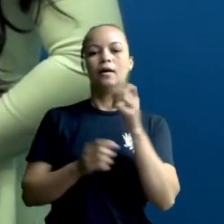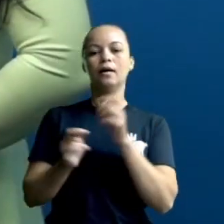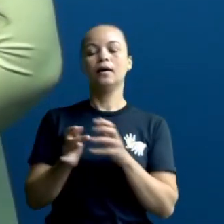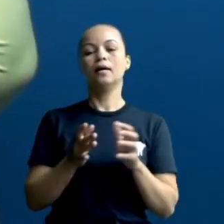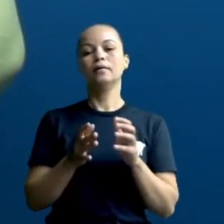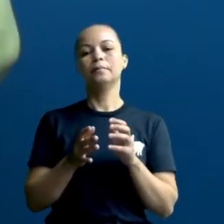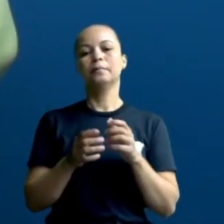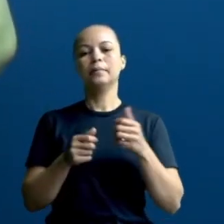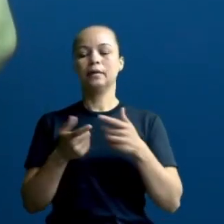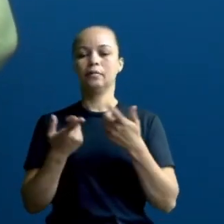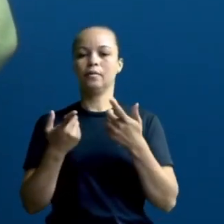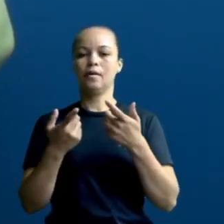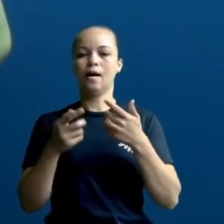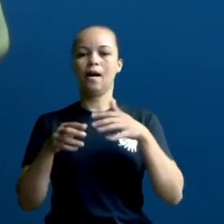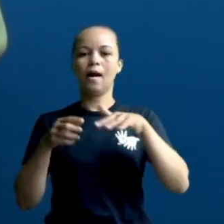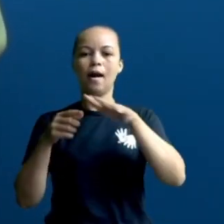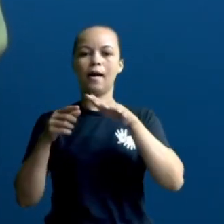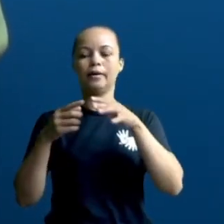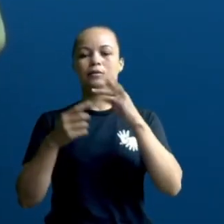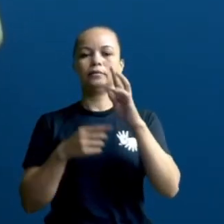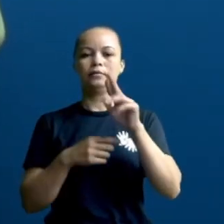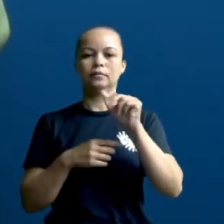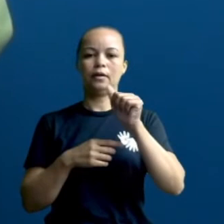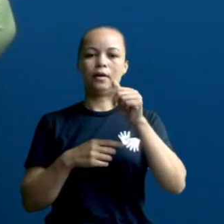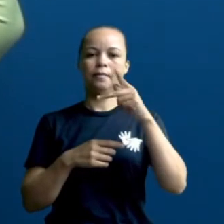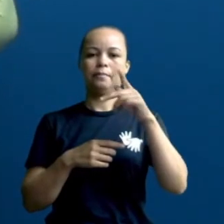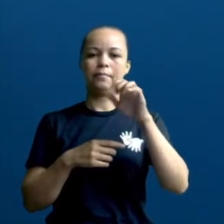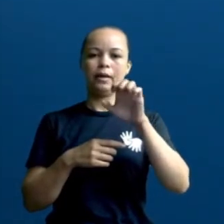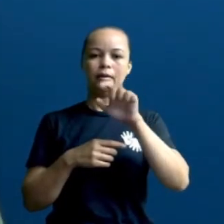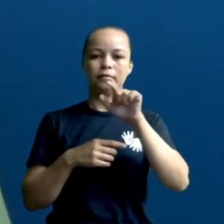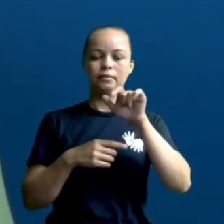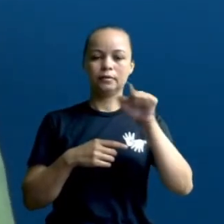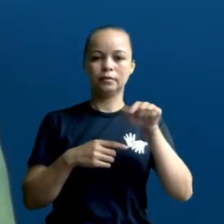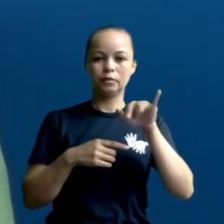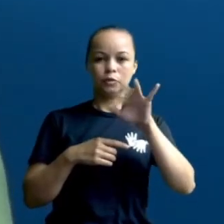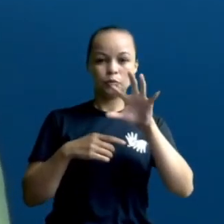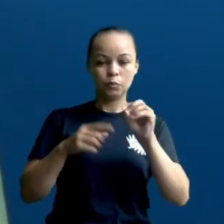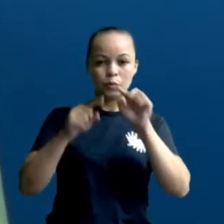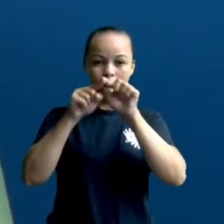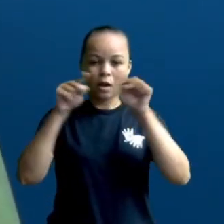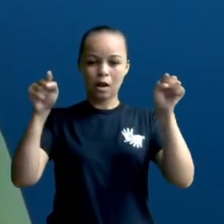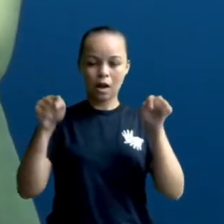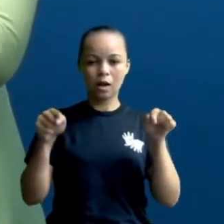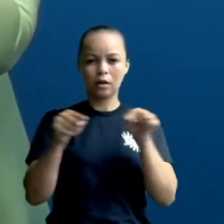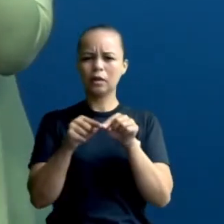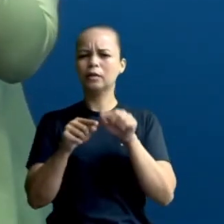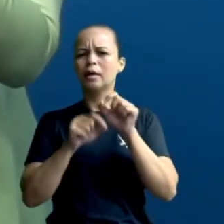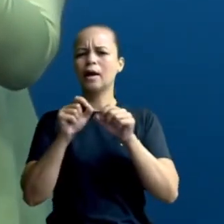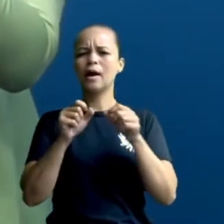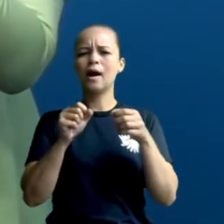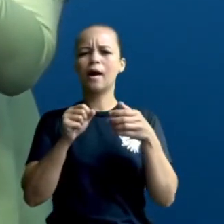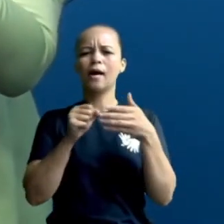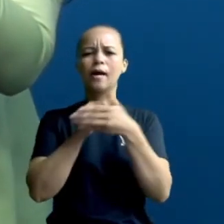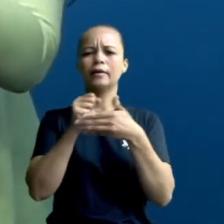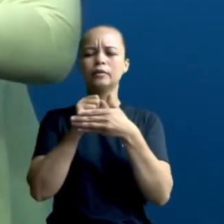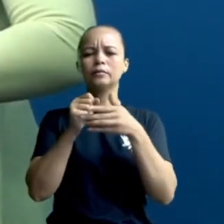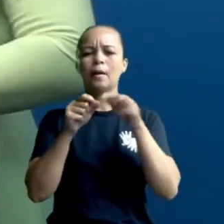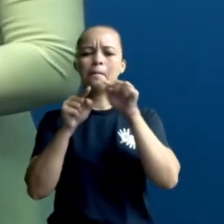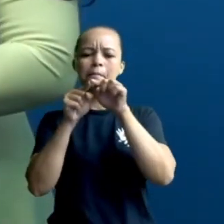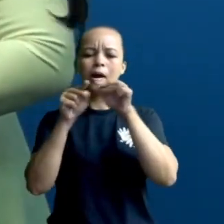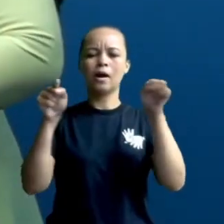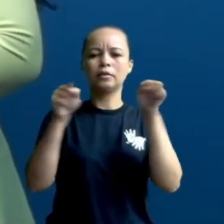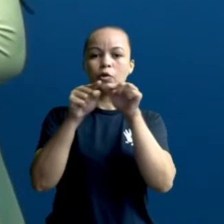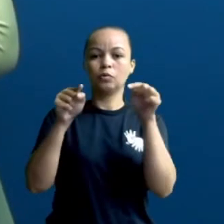do trapézio. Ó, a área do trapézio, quem é a base maior? É aquela base grande, que é a quantidade de